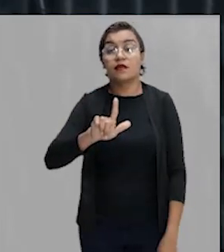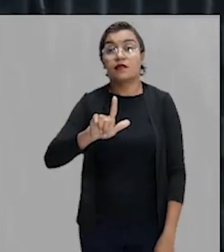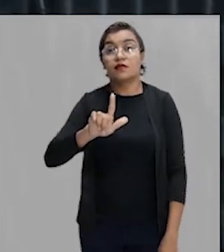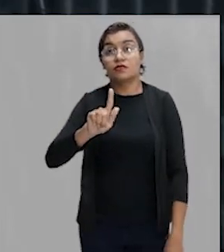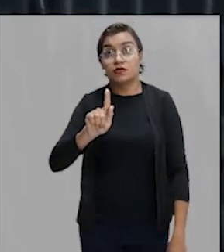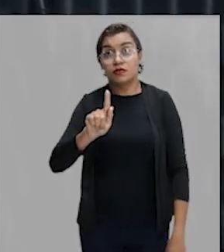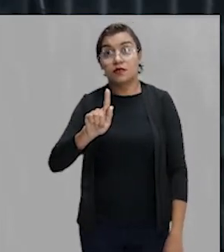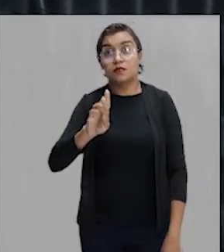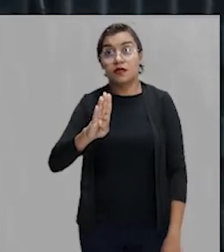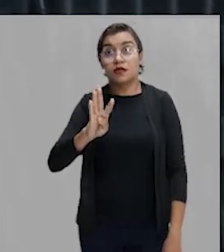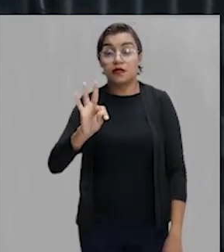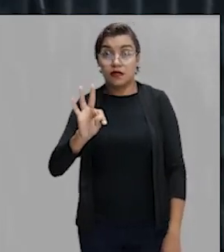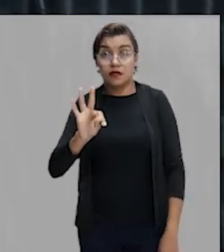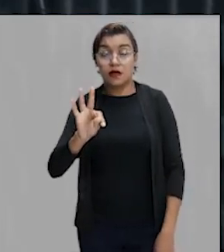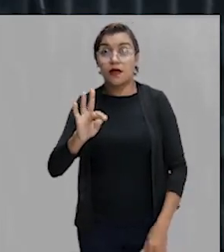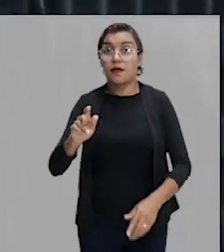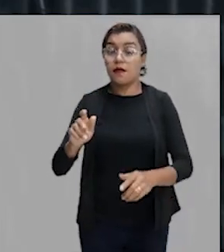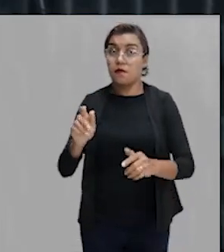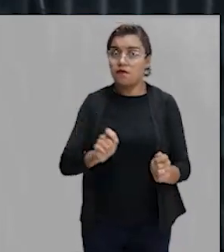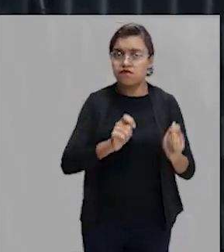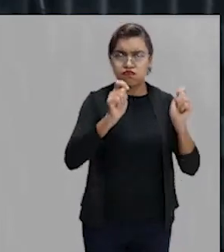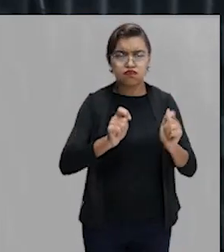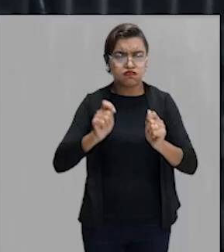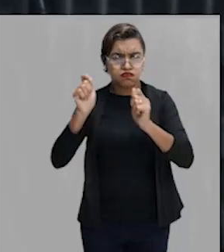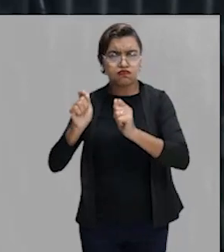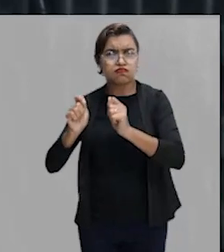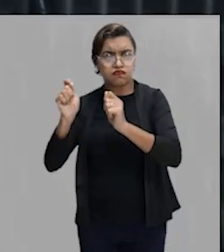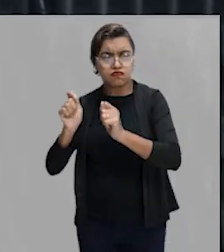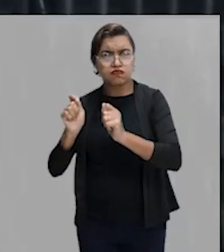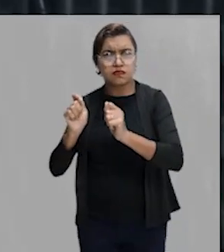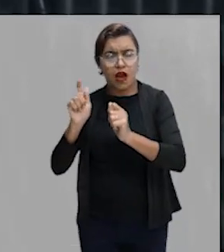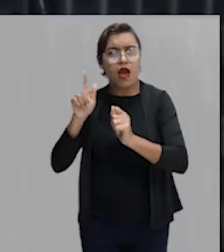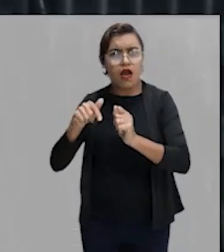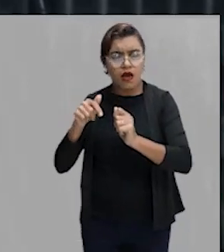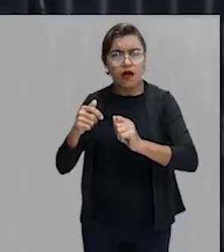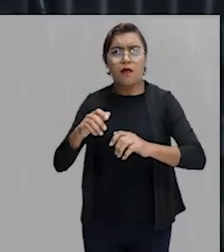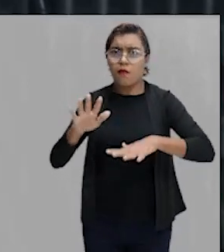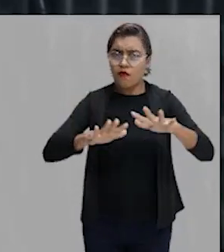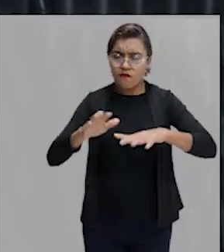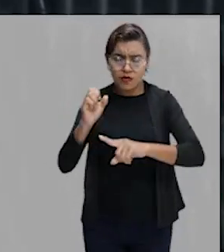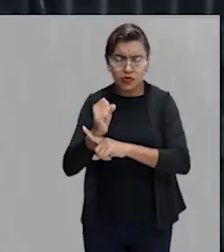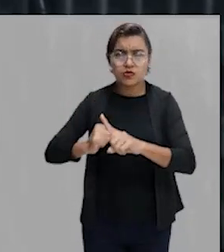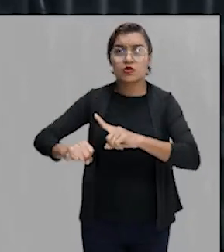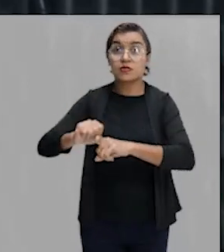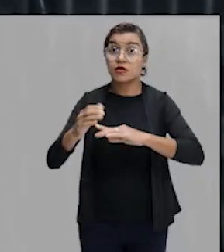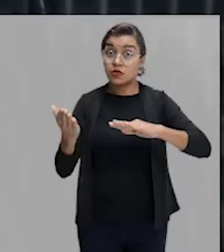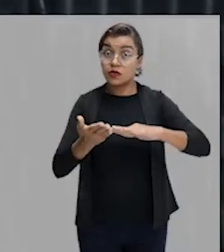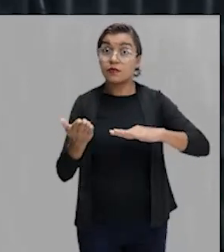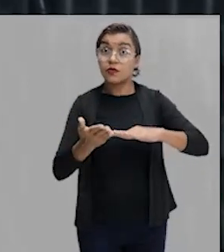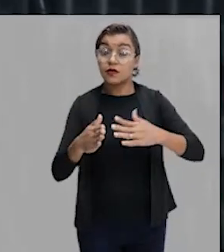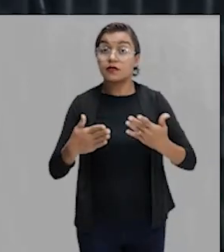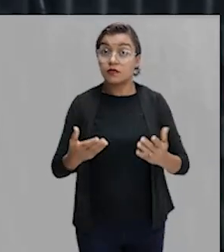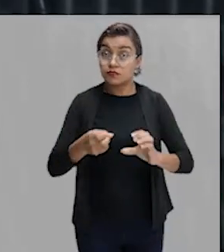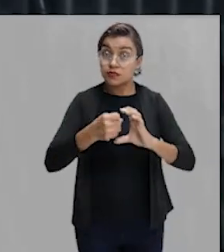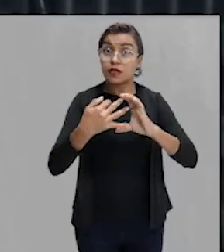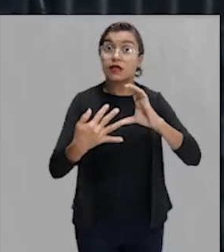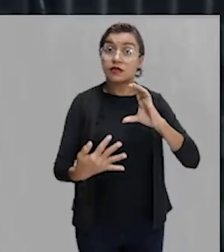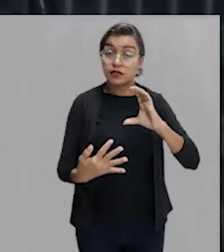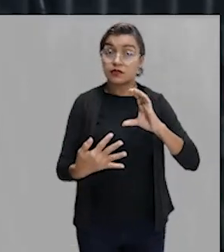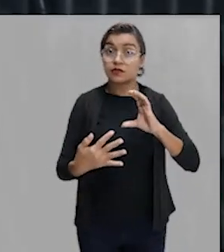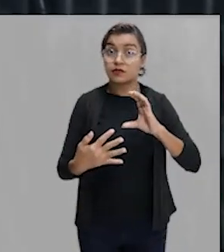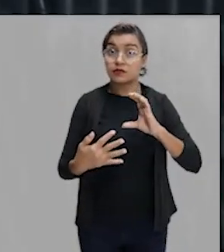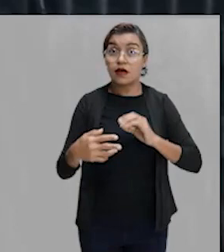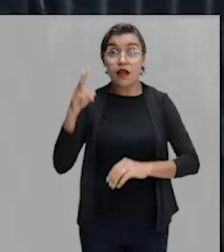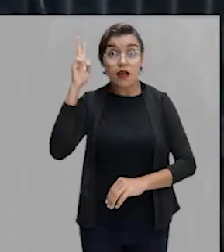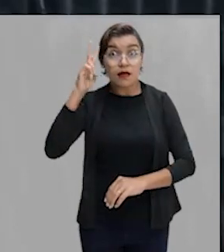que são considerados, eles estão no rol dos movimentos sociais contemporâneos, por essas características que eu acabei de